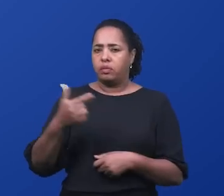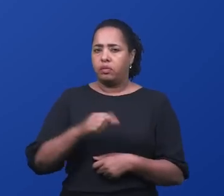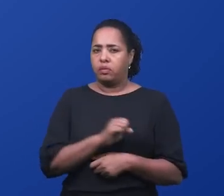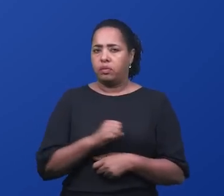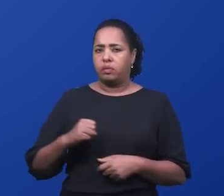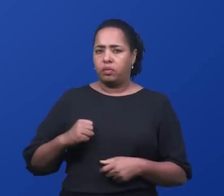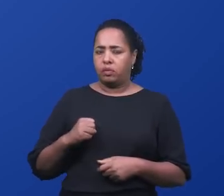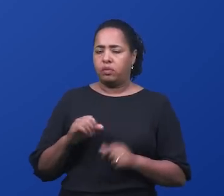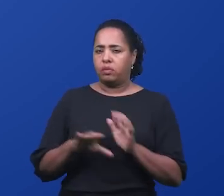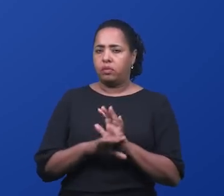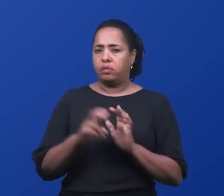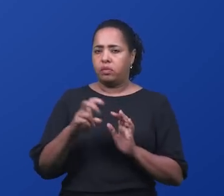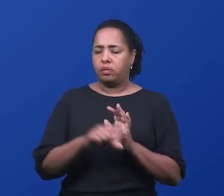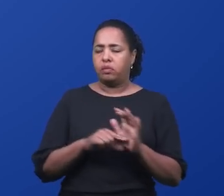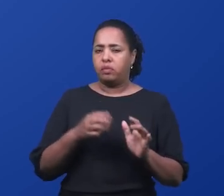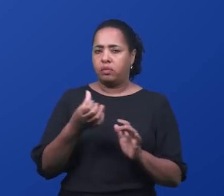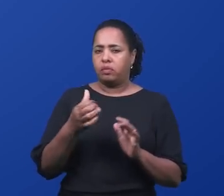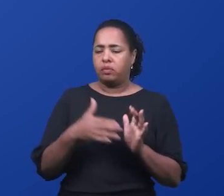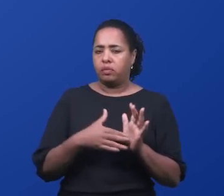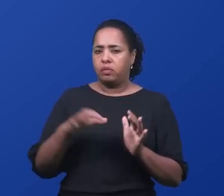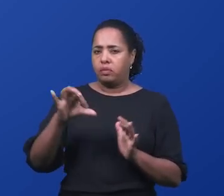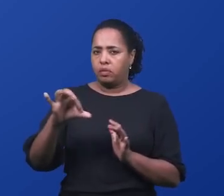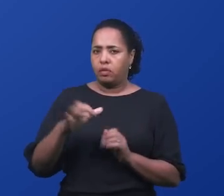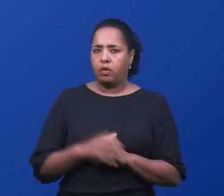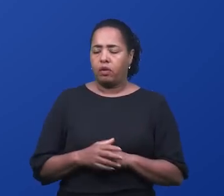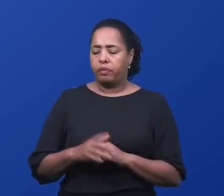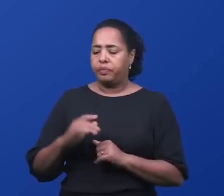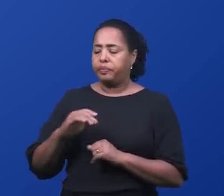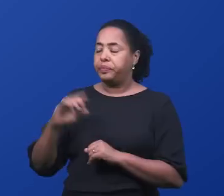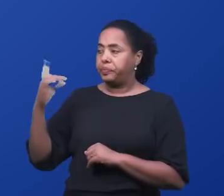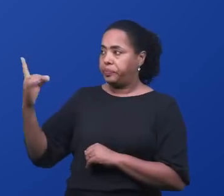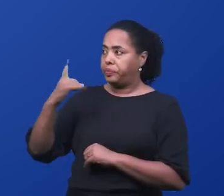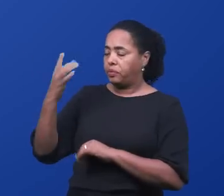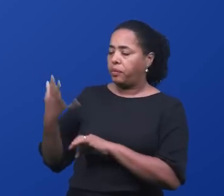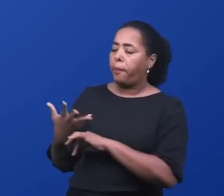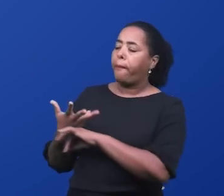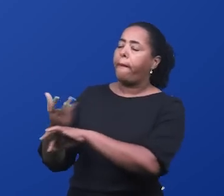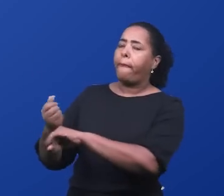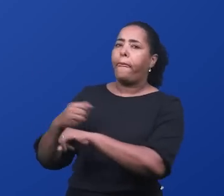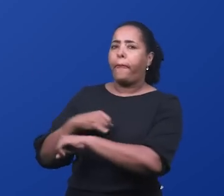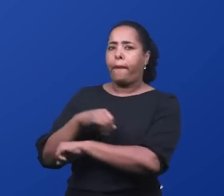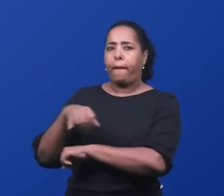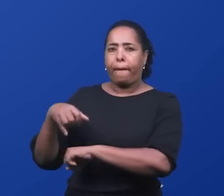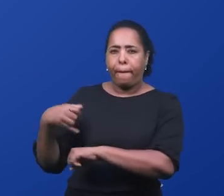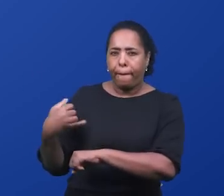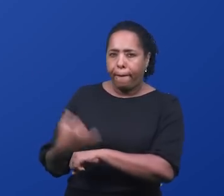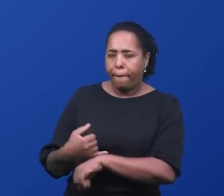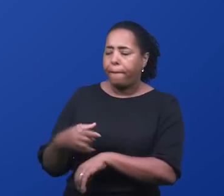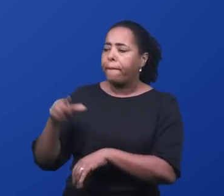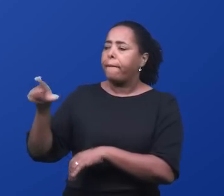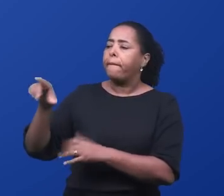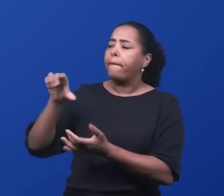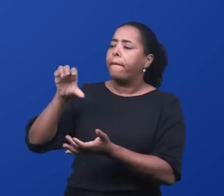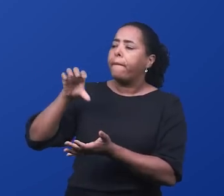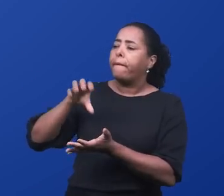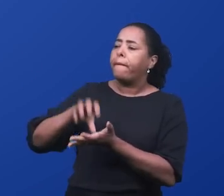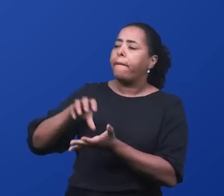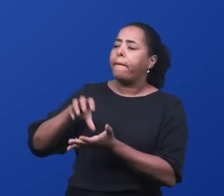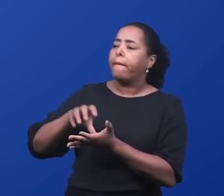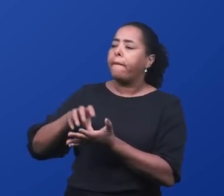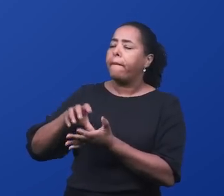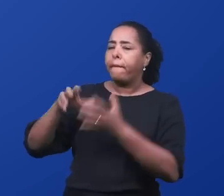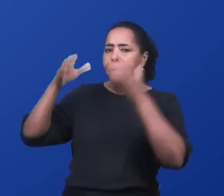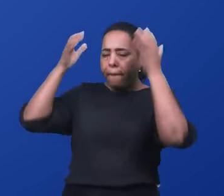5, do 6 ao 9. Ele conquistou Jerusalém, fez de Jerusalém capital de seu